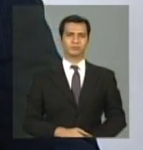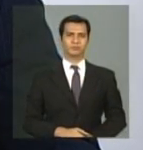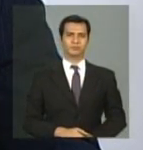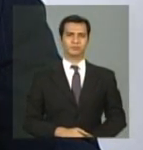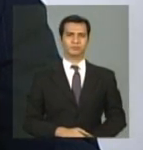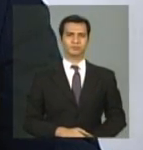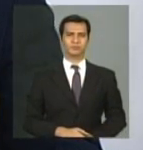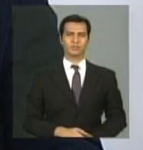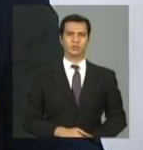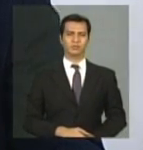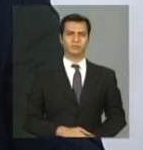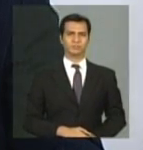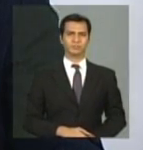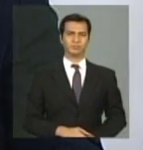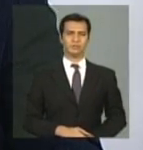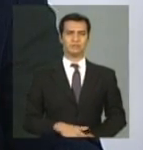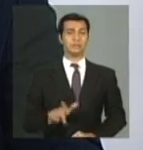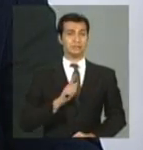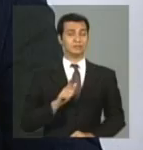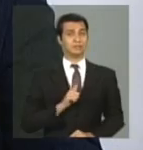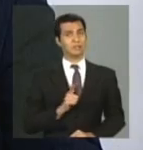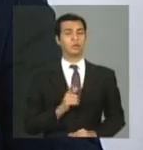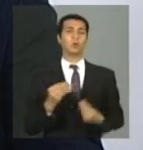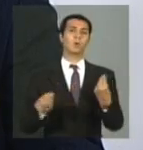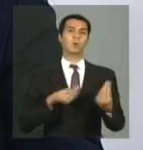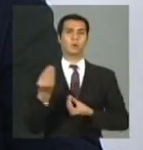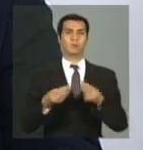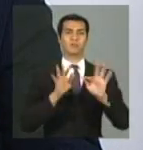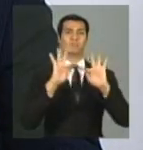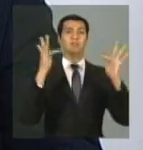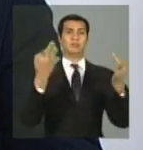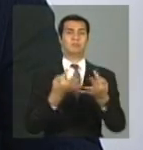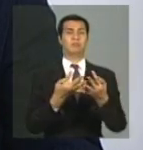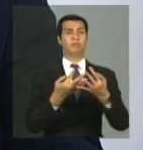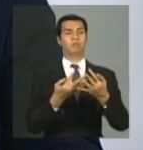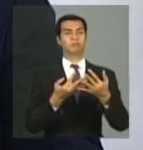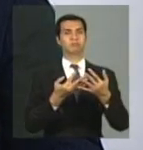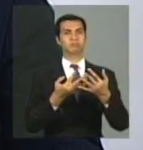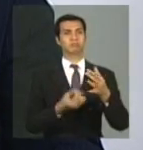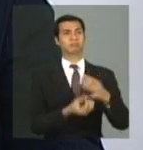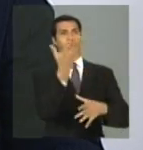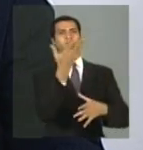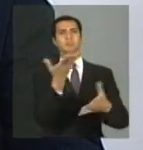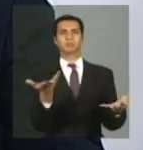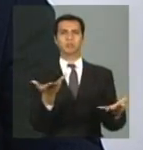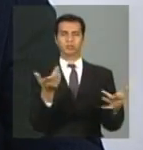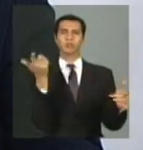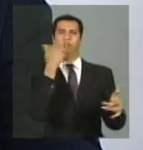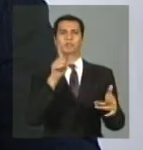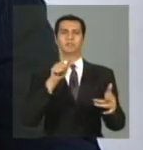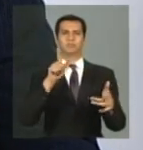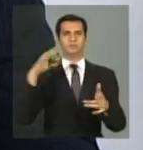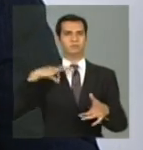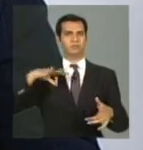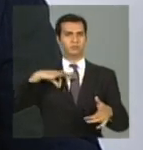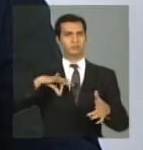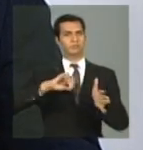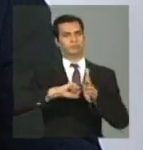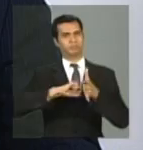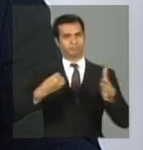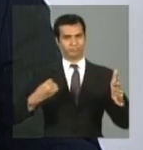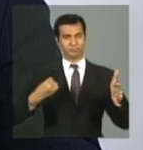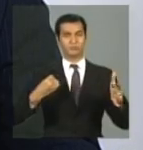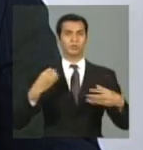Tem formas da família aparecer e haver o desbloqueio. Né? Uma das formas é que se aparecer